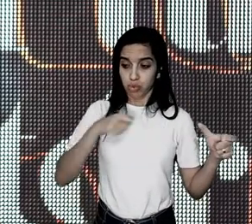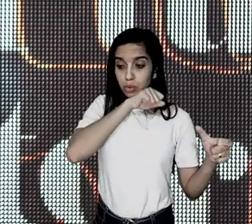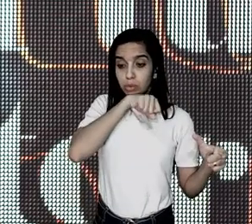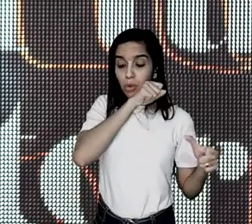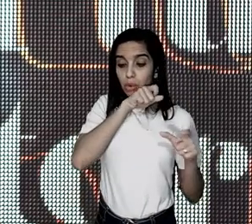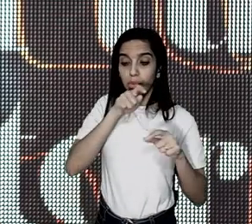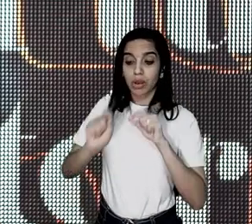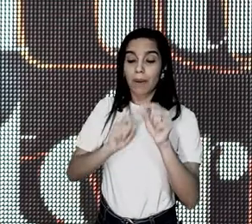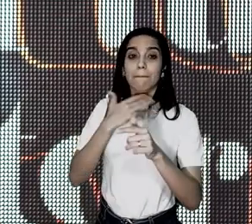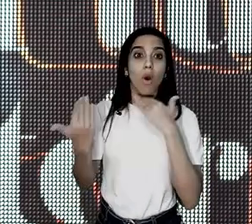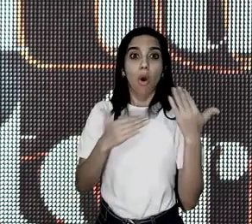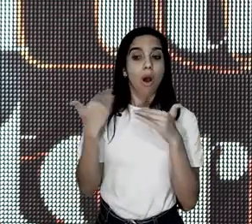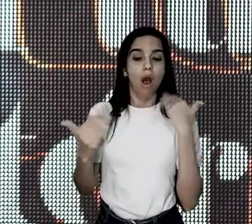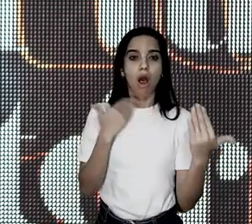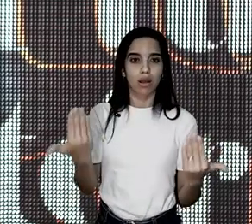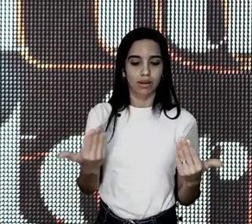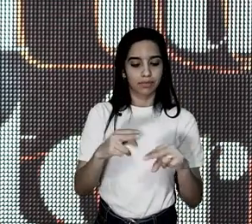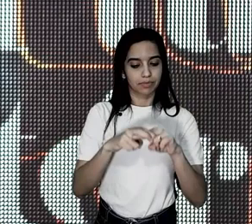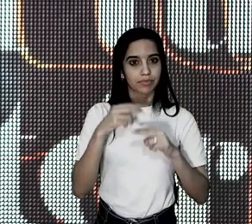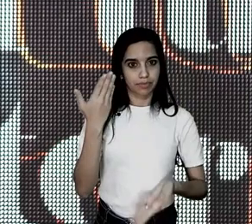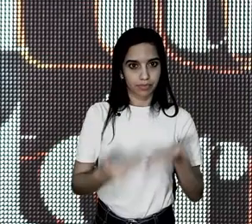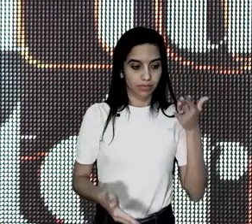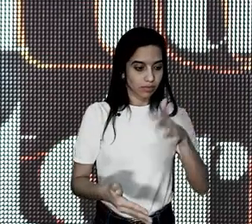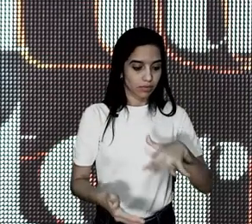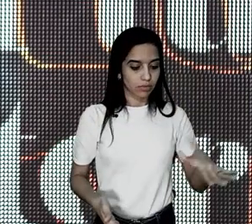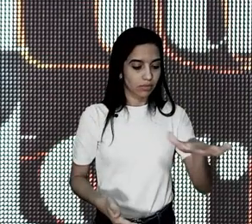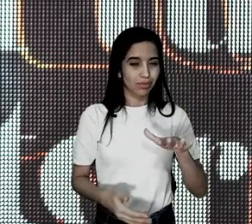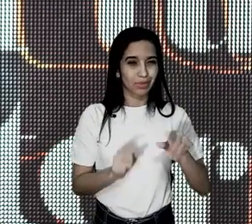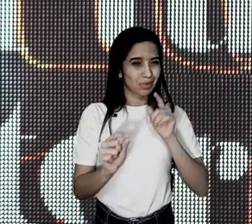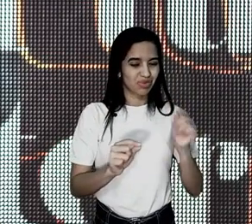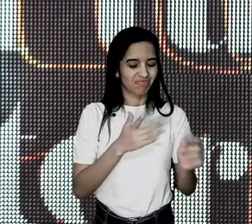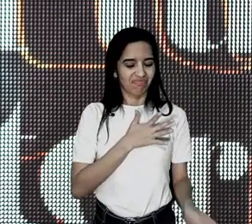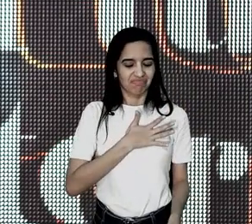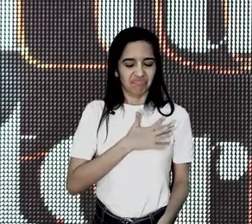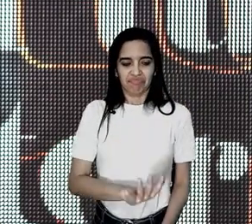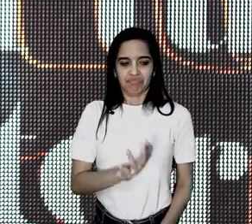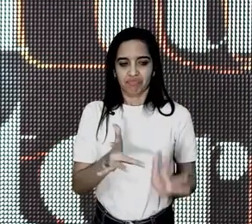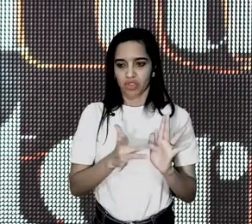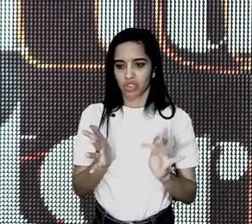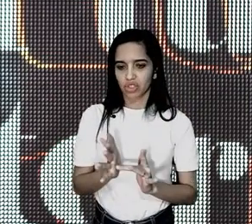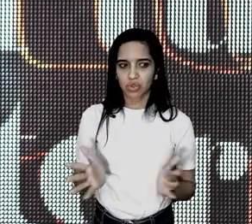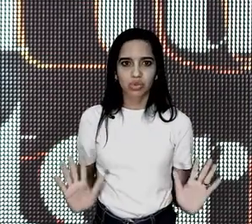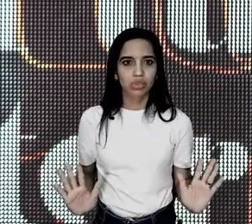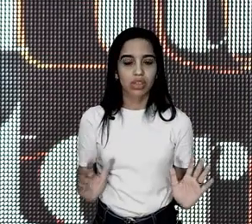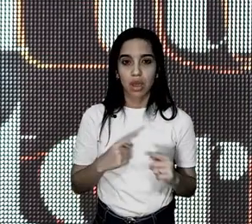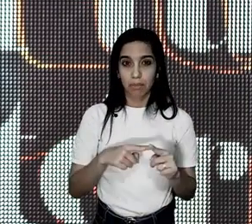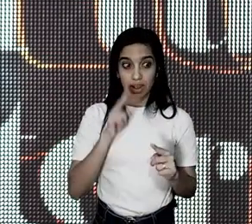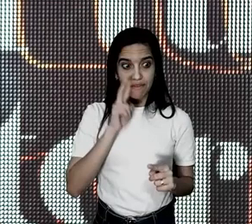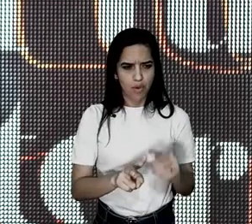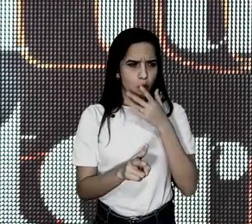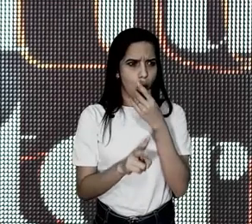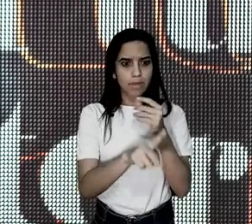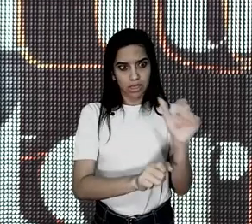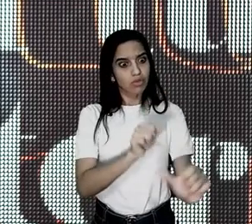precipício. Naturalmente, com aquela perda, aquela região passou a rejeitar Jesus. Mais do que ver a transformação de